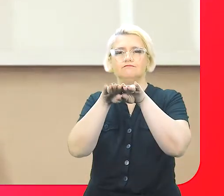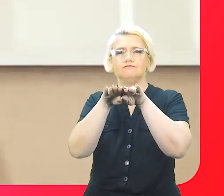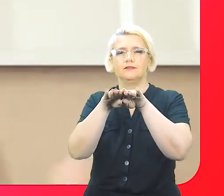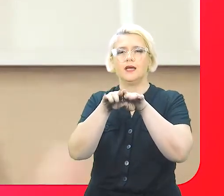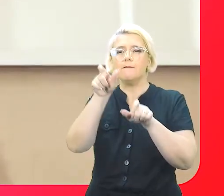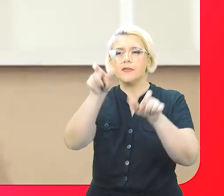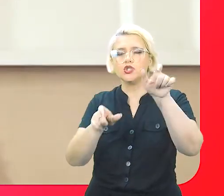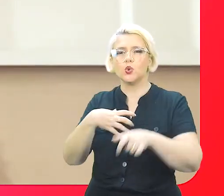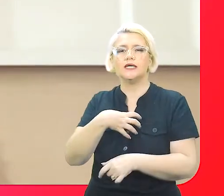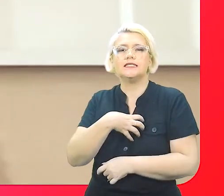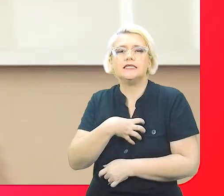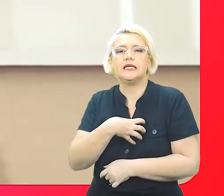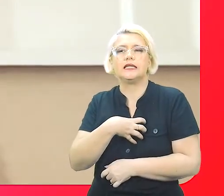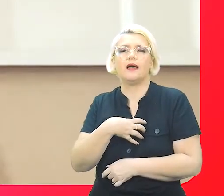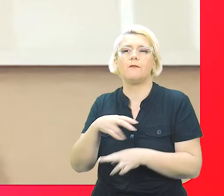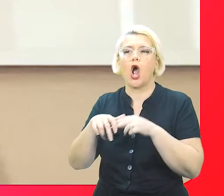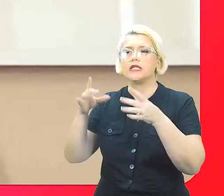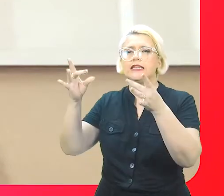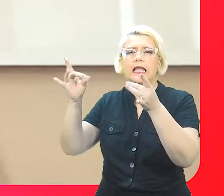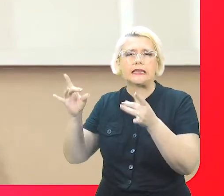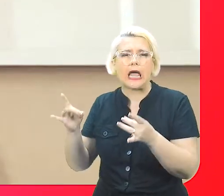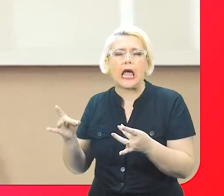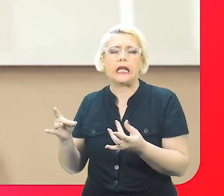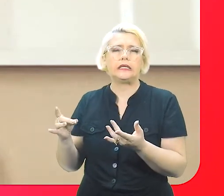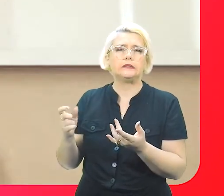de um ou outro detalhe,